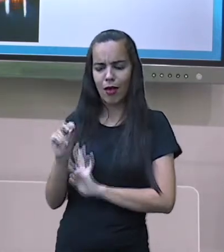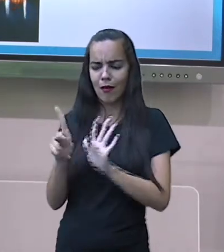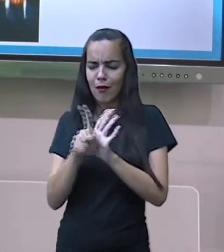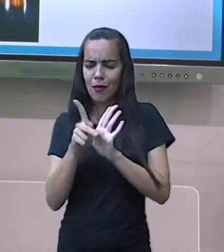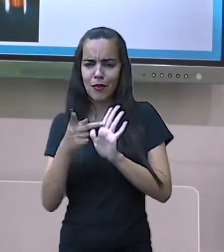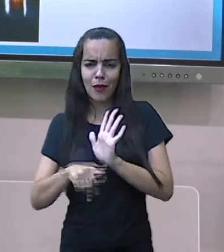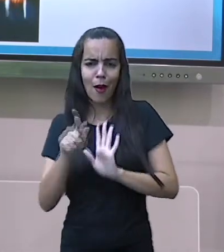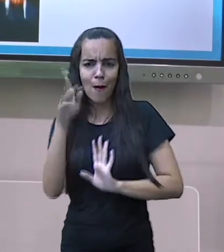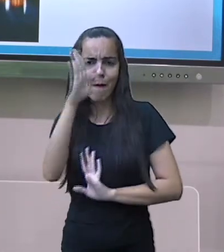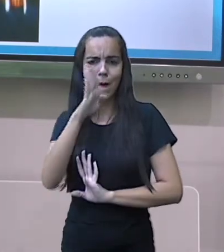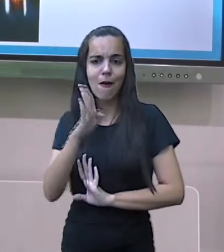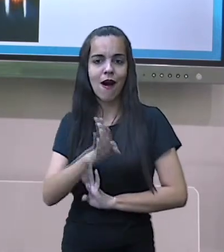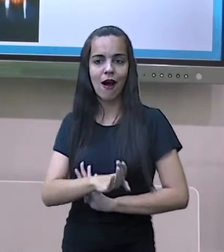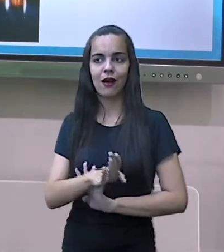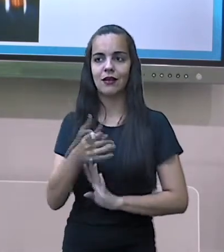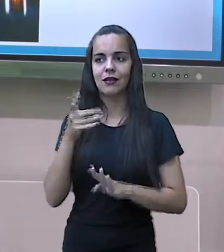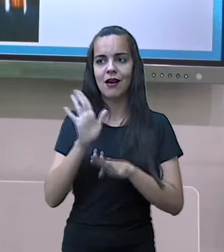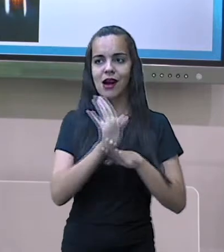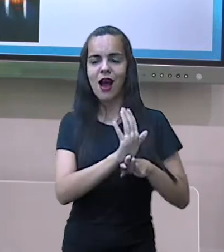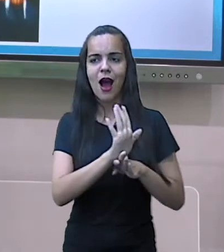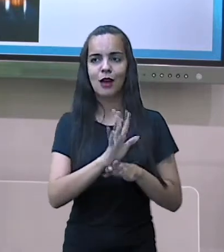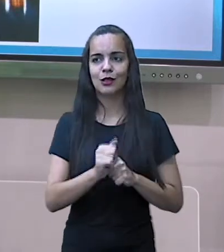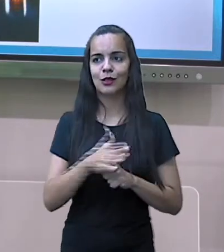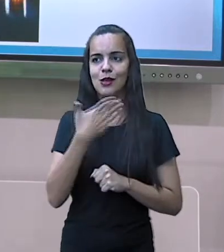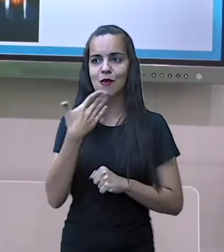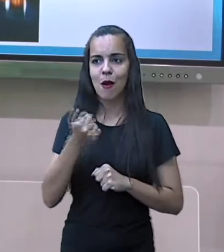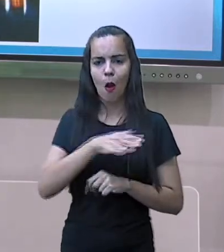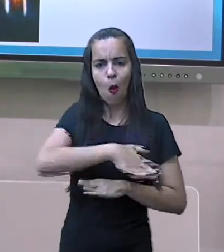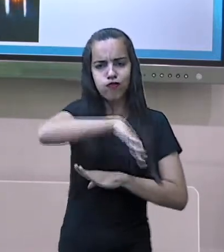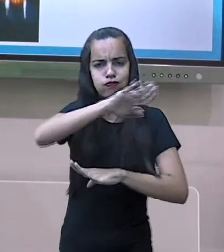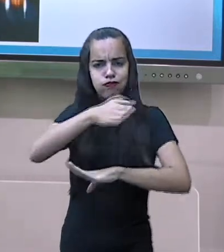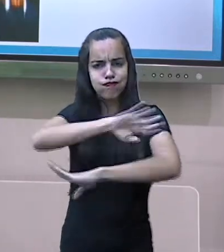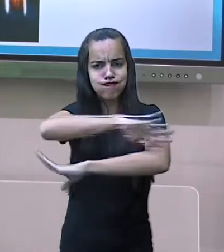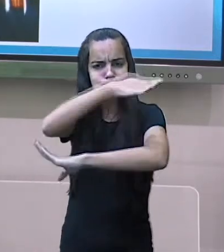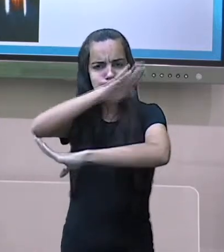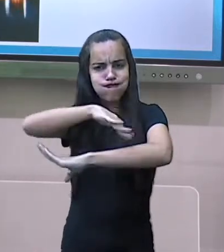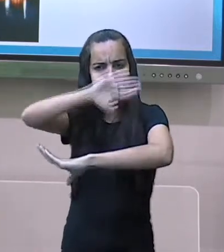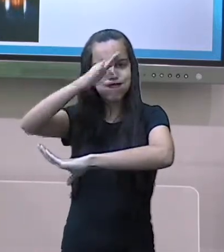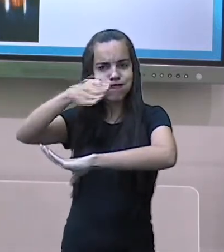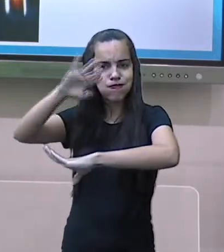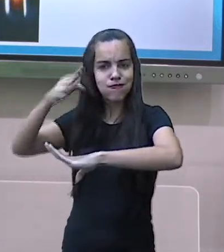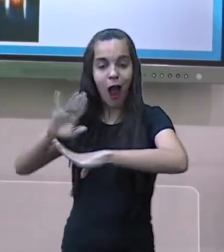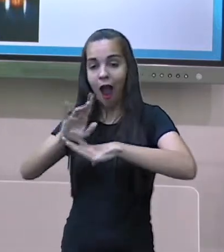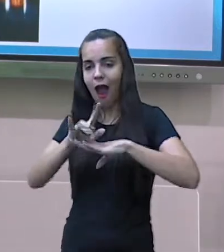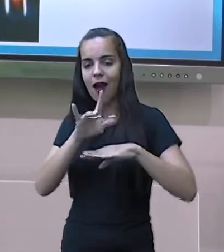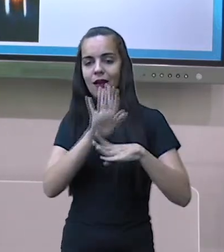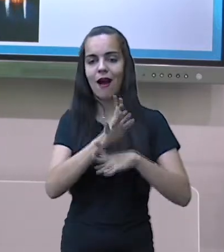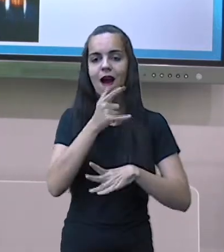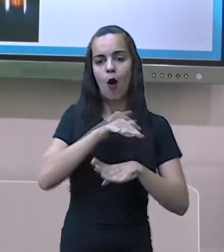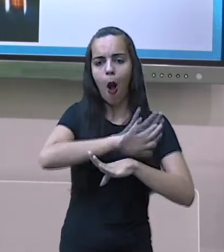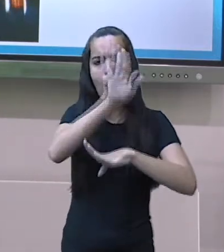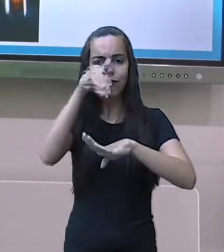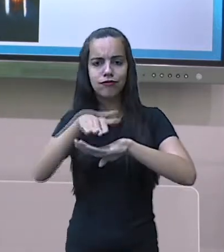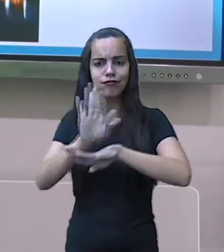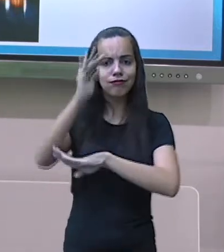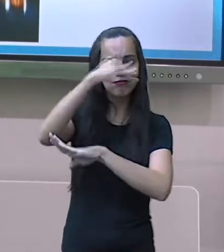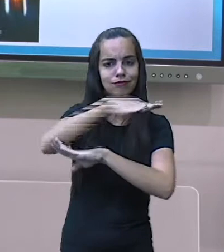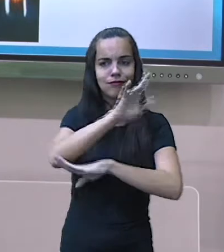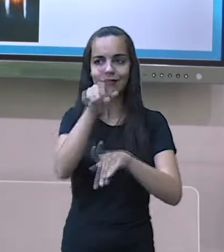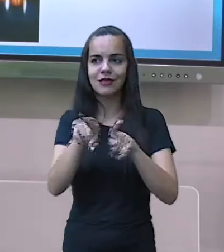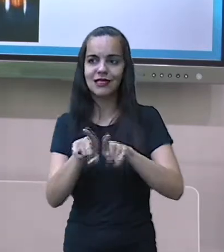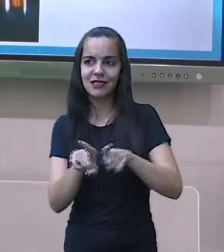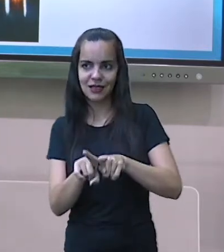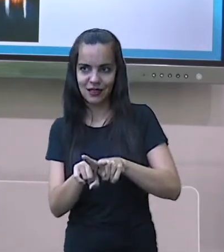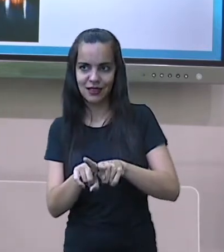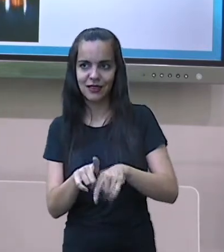as planícies, e aí a gente vê o relevo influenciando no tipo de rio, tá?